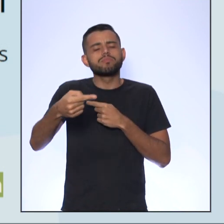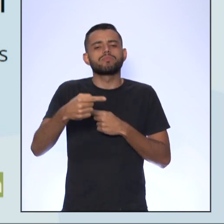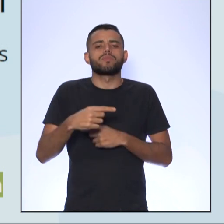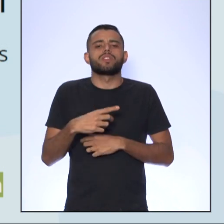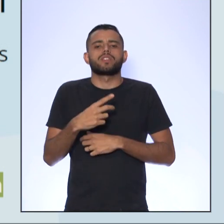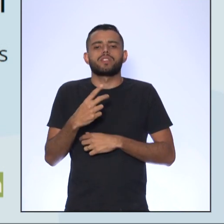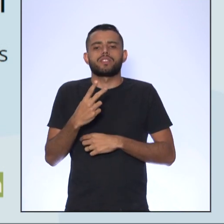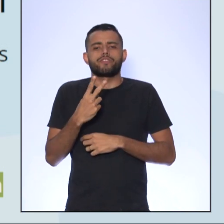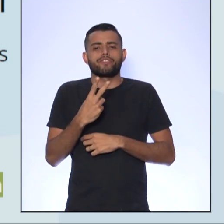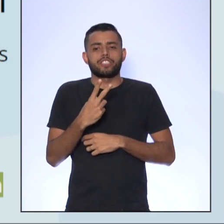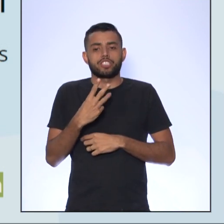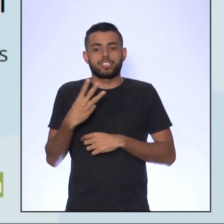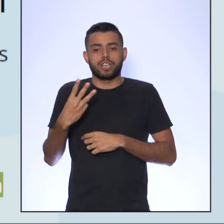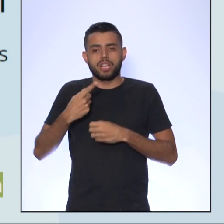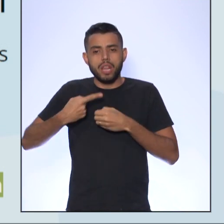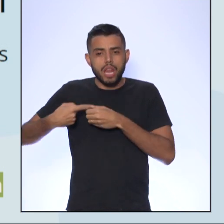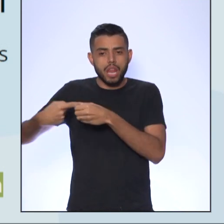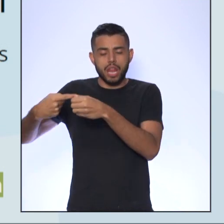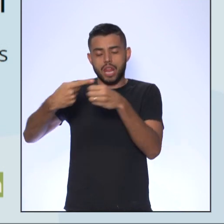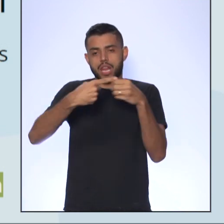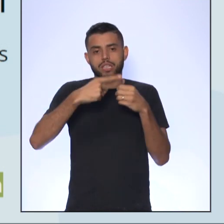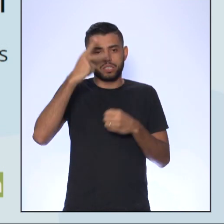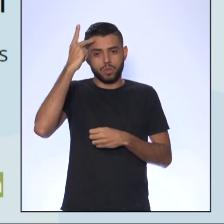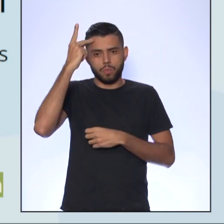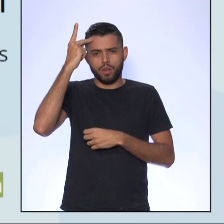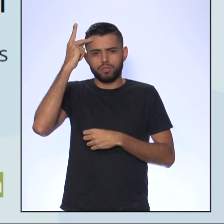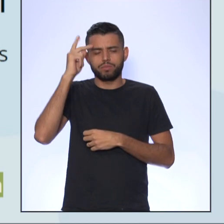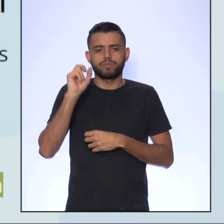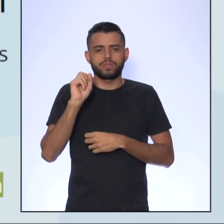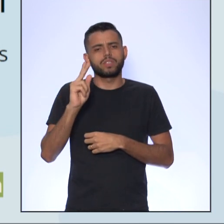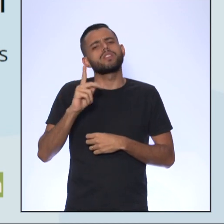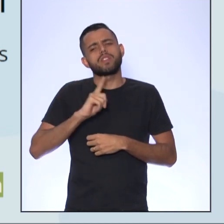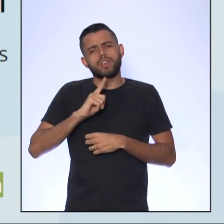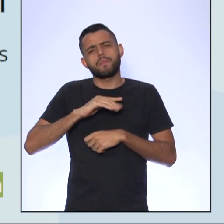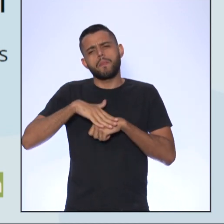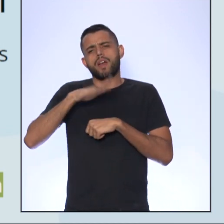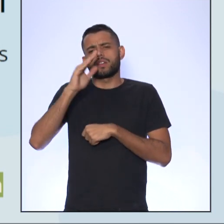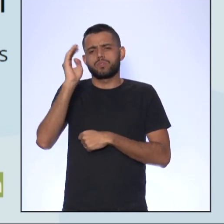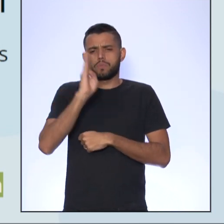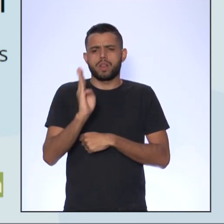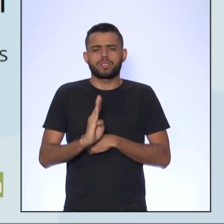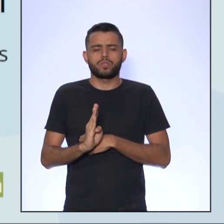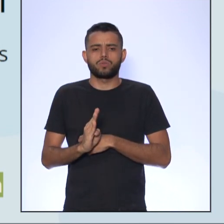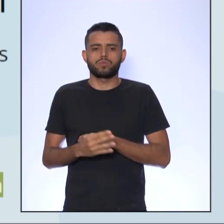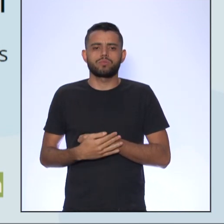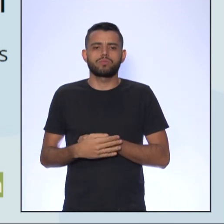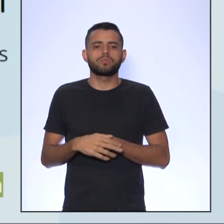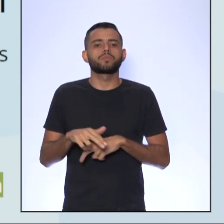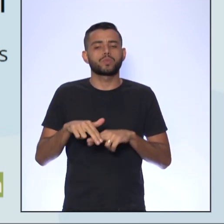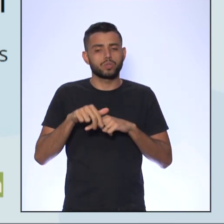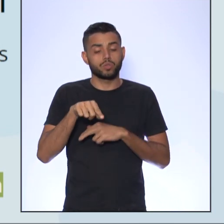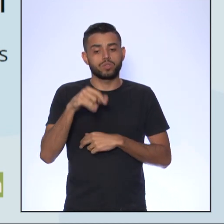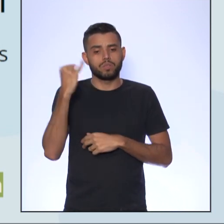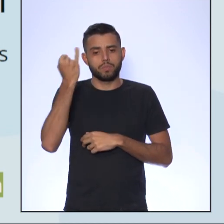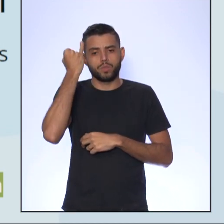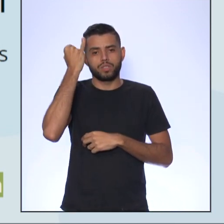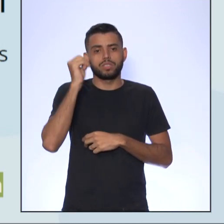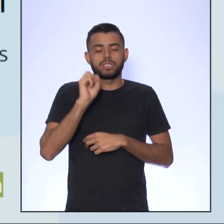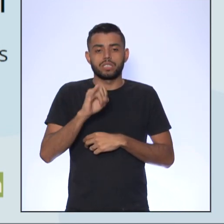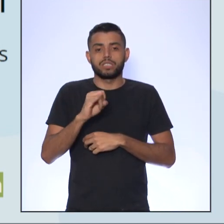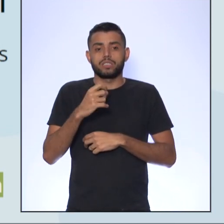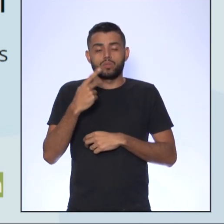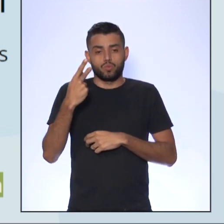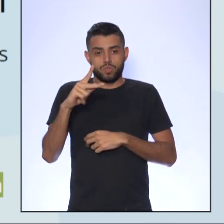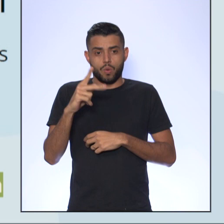23 municípios daqui de São Paulo, certo? Tem mais municípios do Brasil. É super importante isso. Se não tiver no seu município,